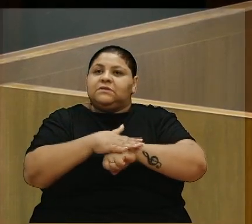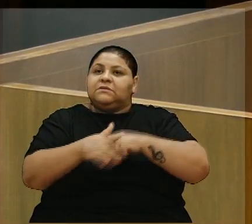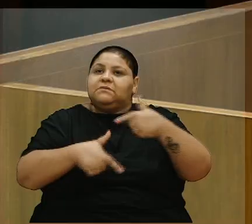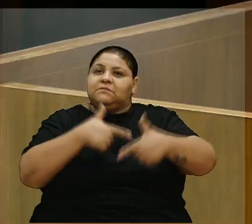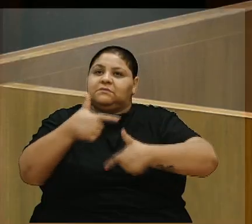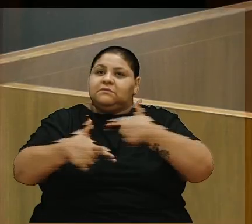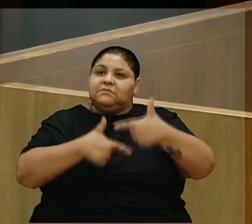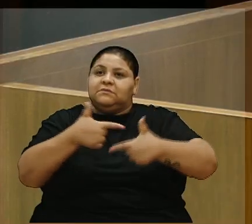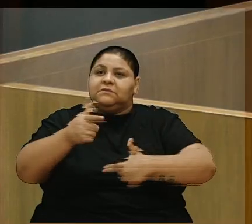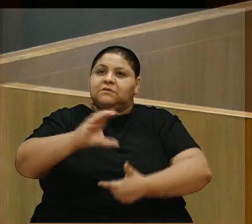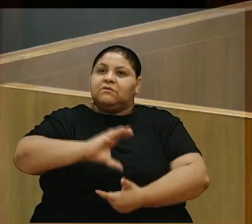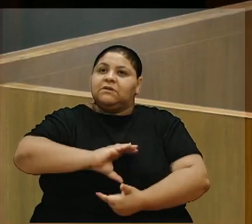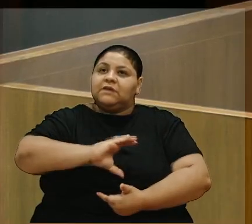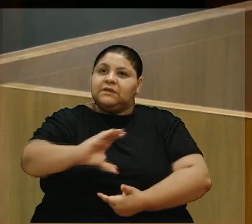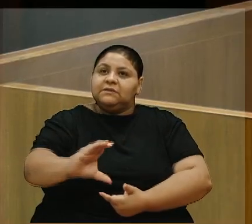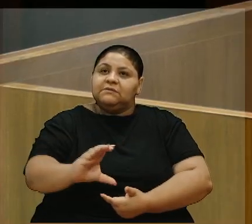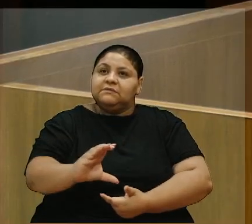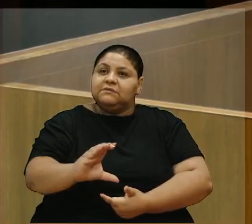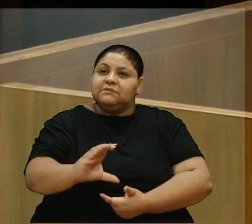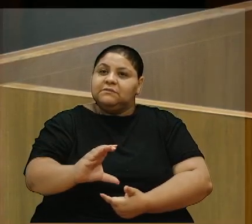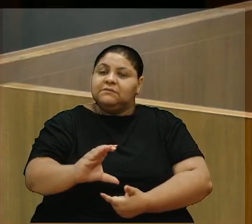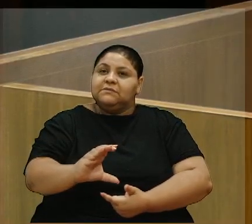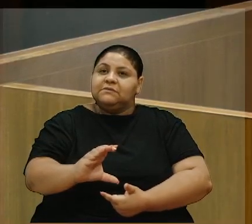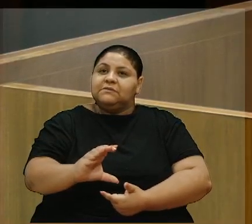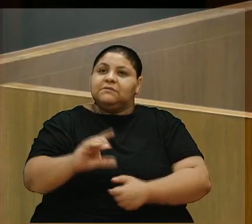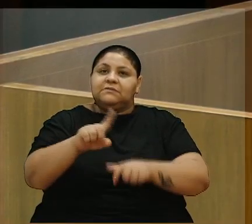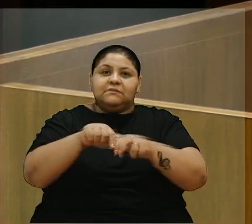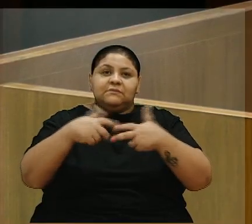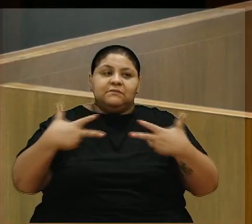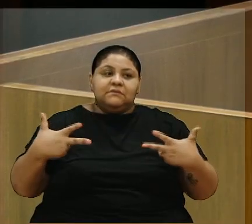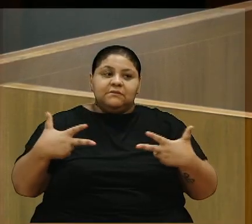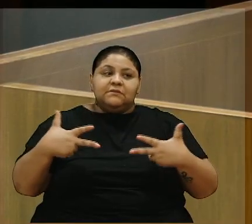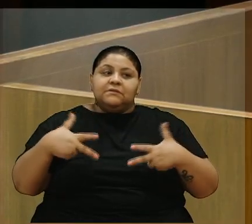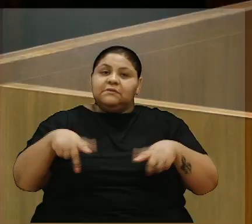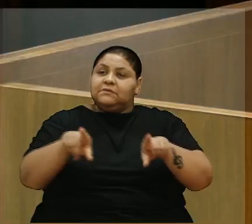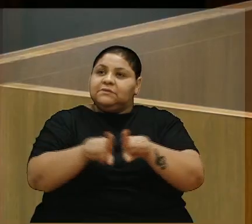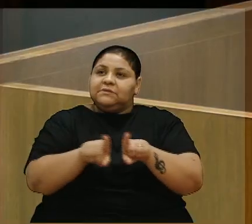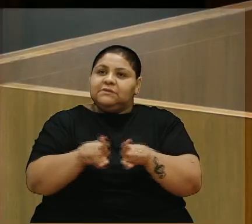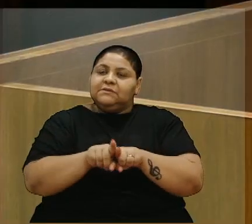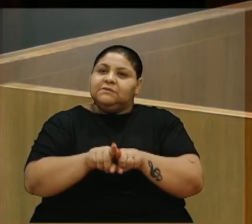as coordenadoras, para ver em quais situação estão as nossas escolas.